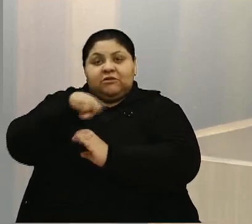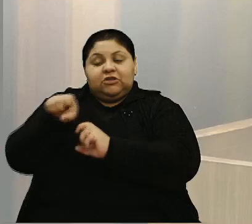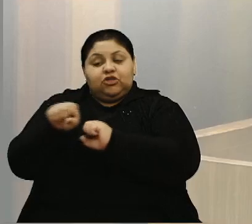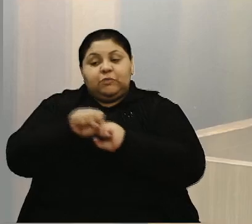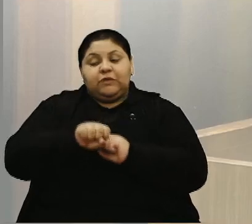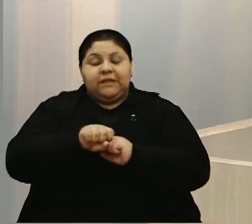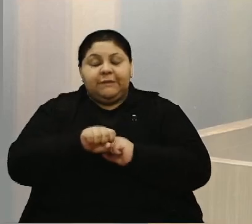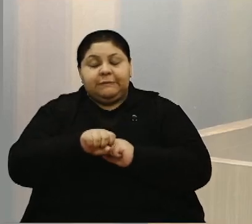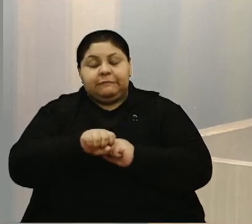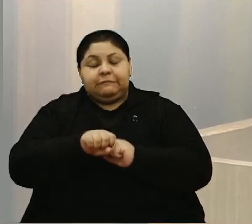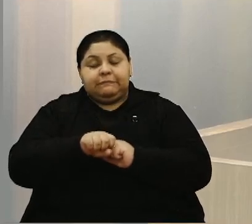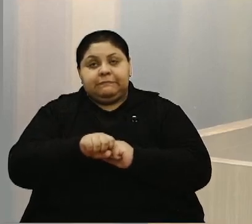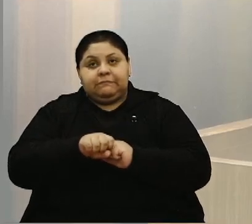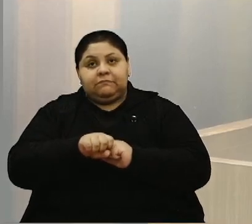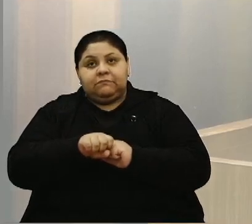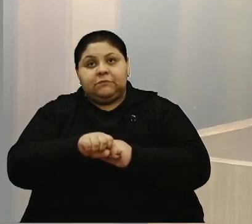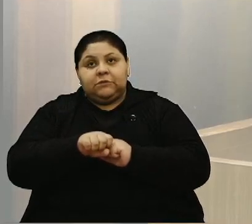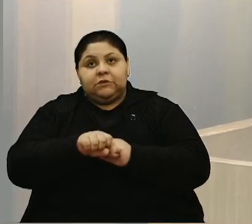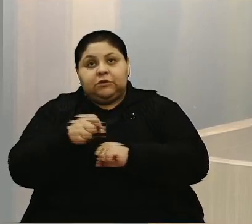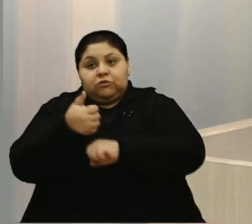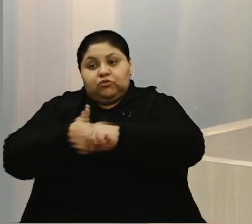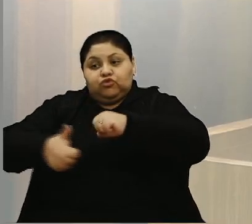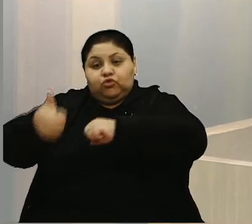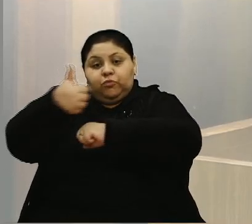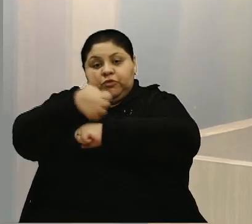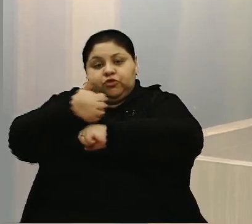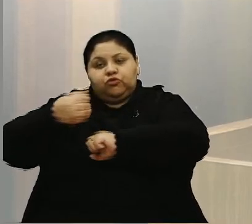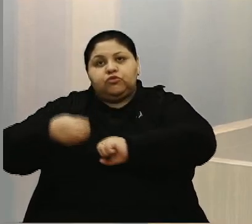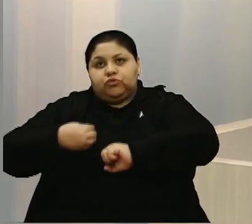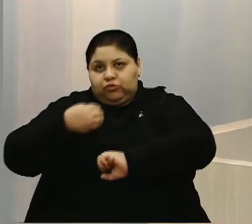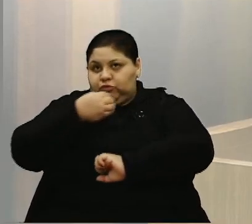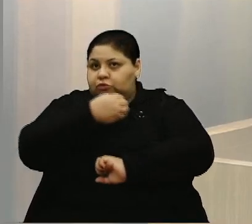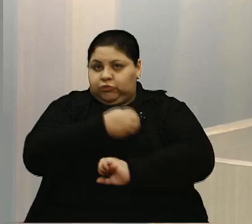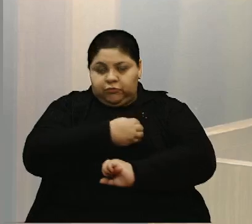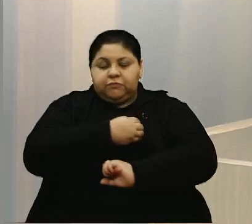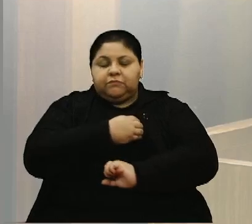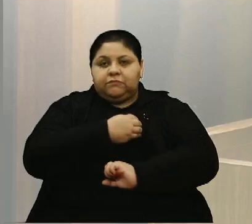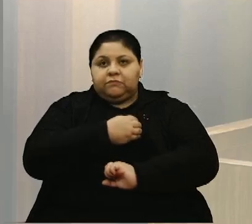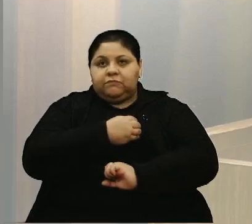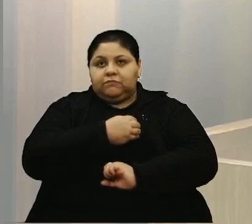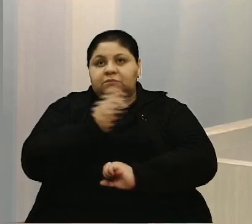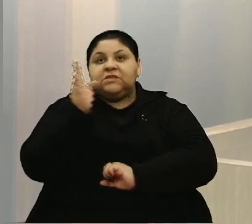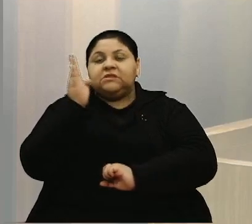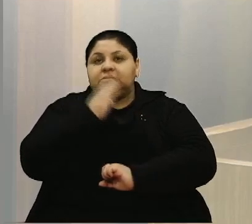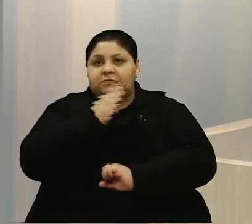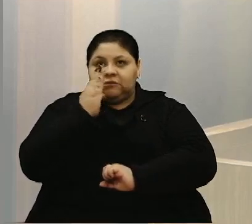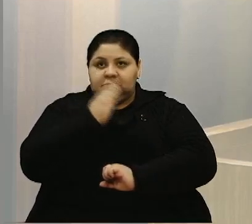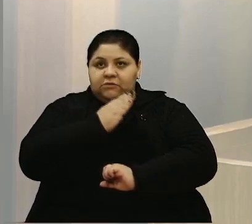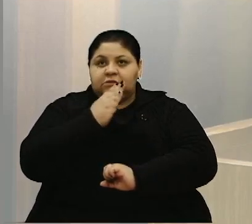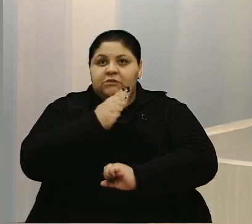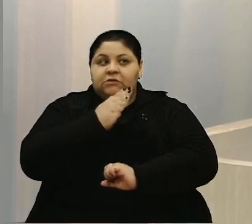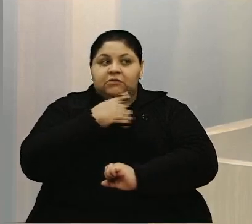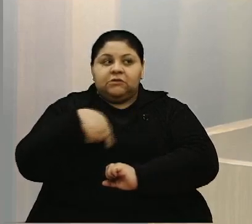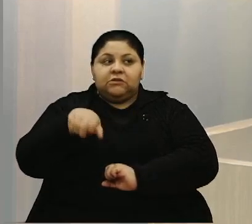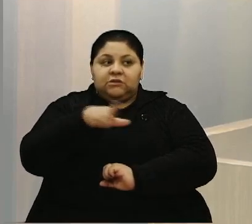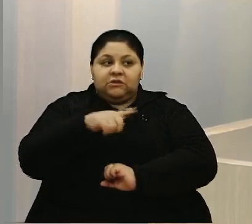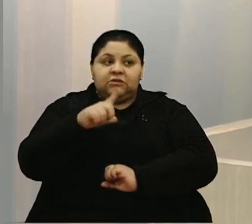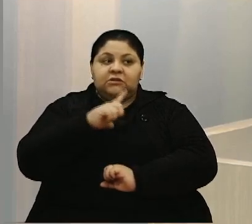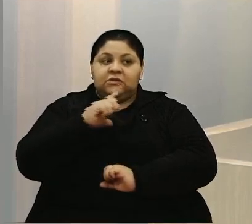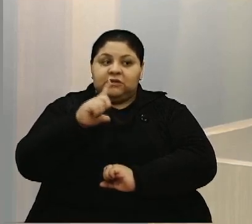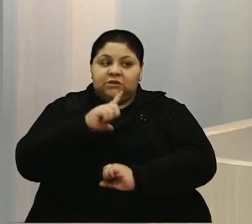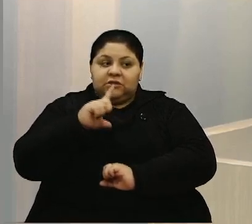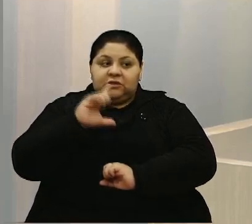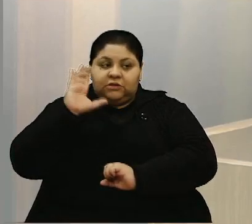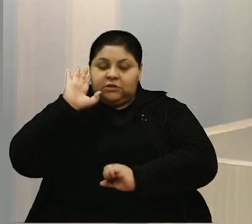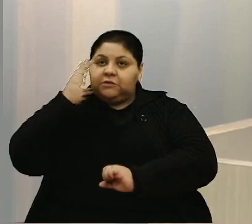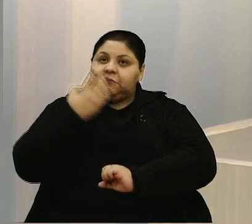poder realocar médicos de forma praticamente que imediata, e é algo que a gente tende a